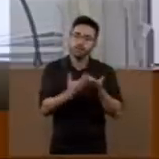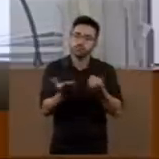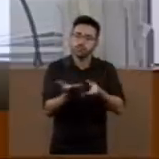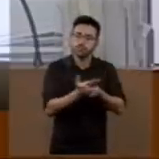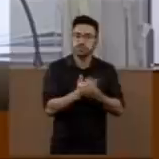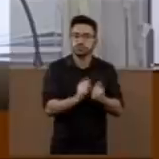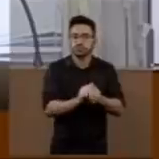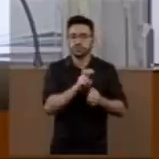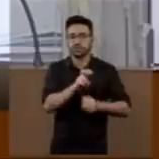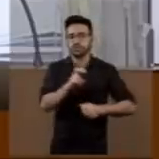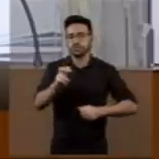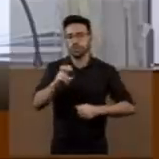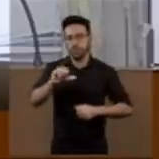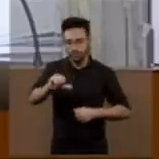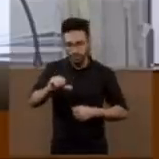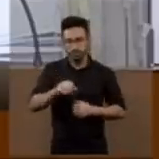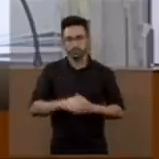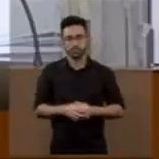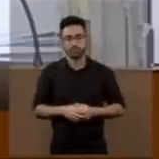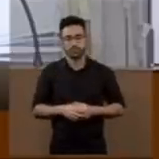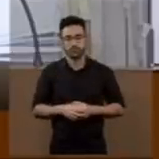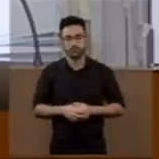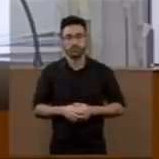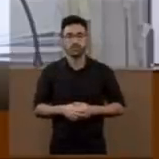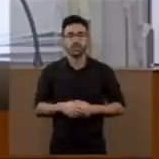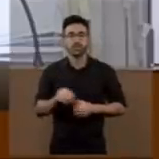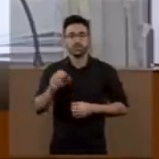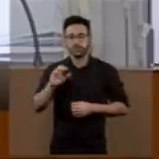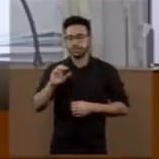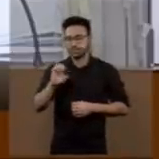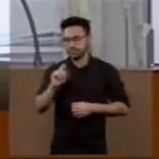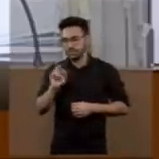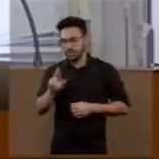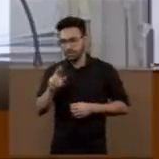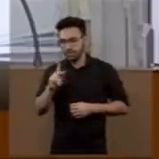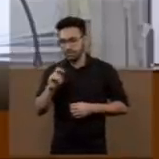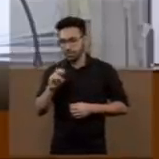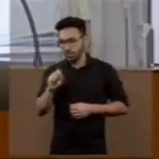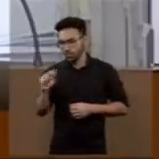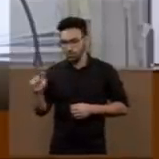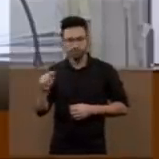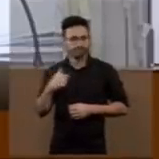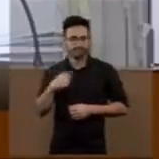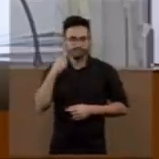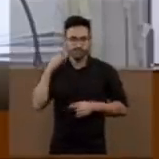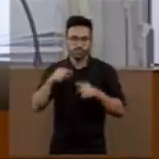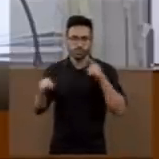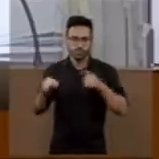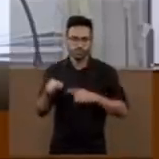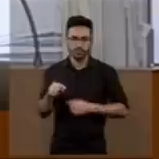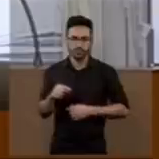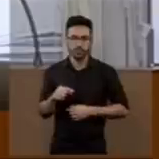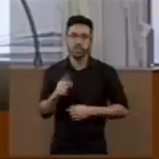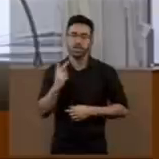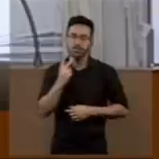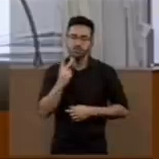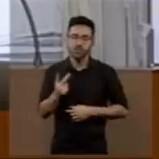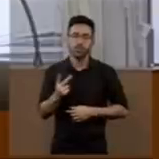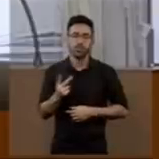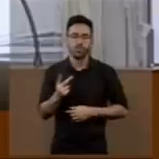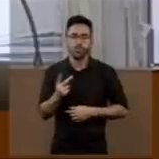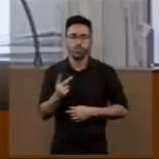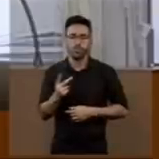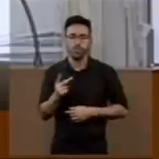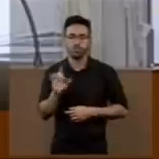550.769. Divergiu daquele entendimento o ministro César Peluso, que em voto vista destacou a